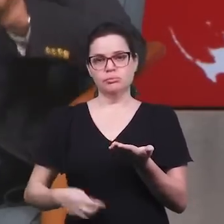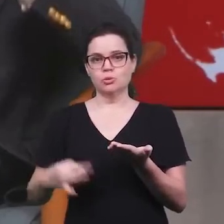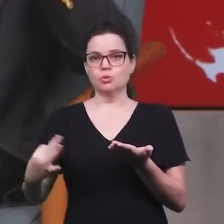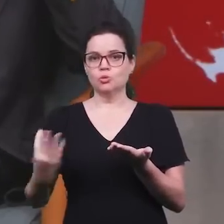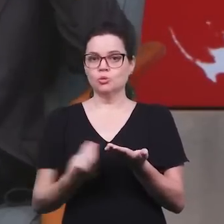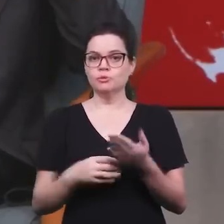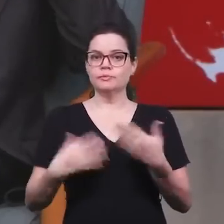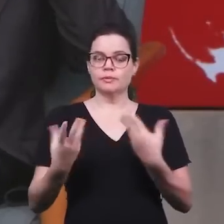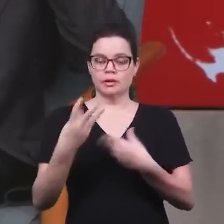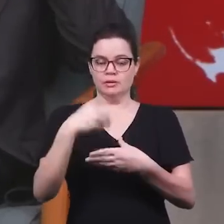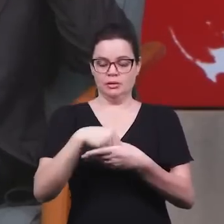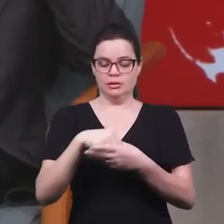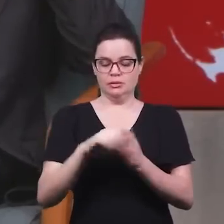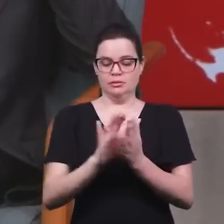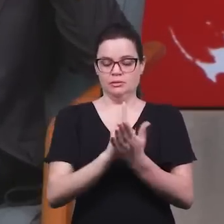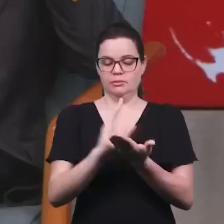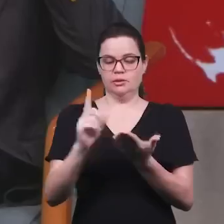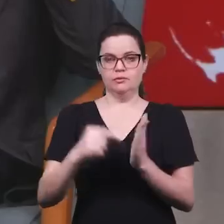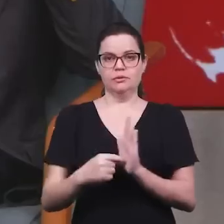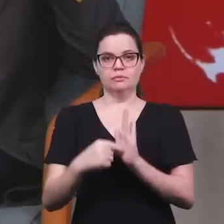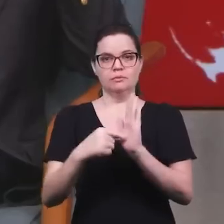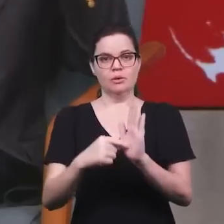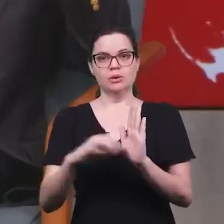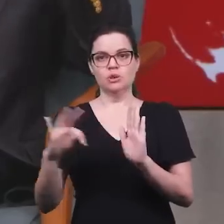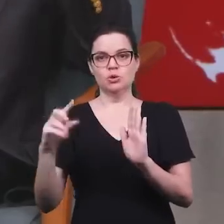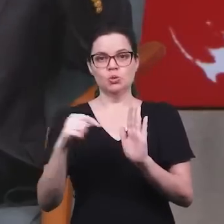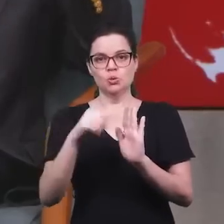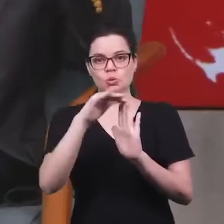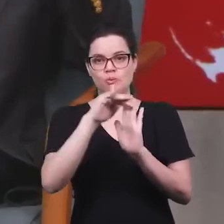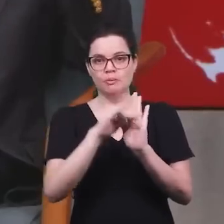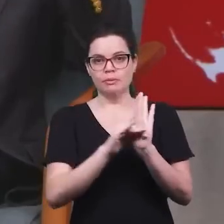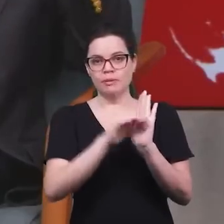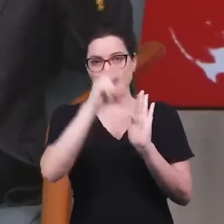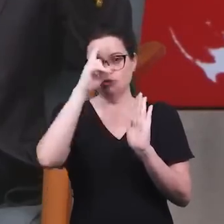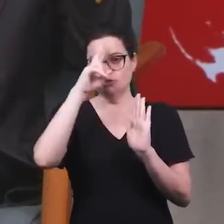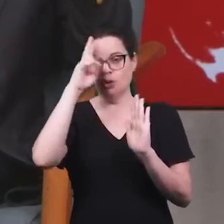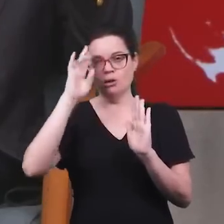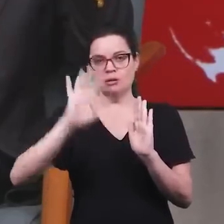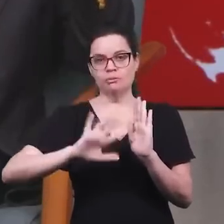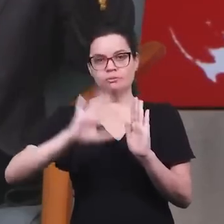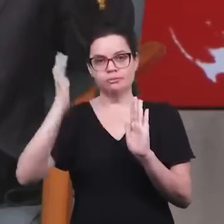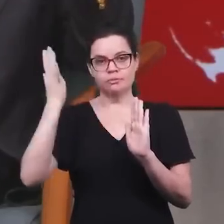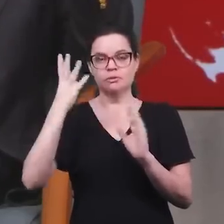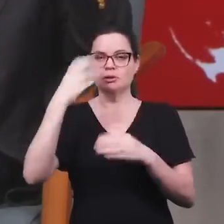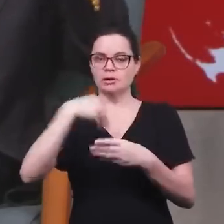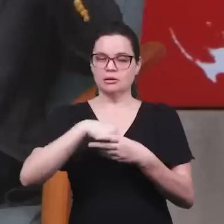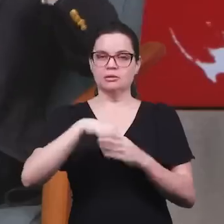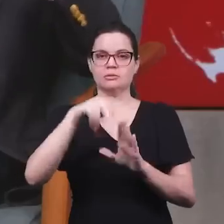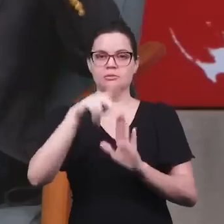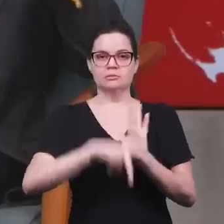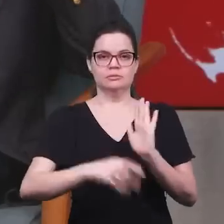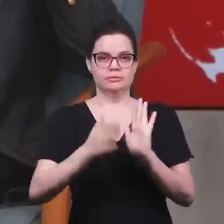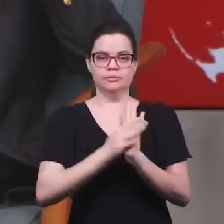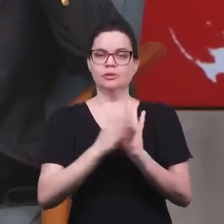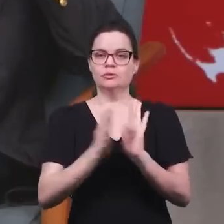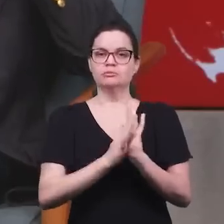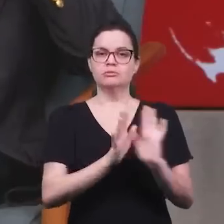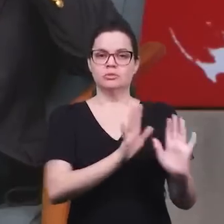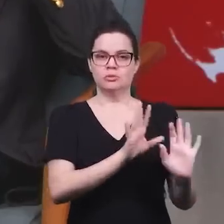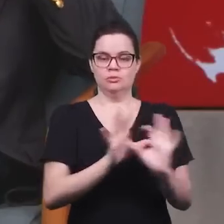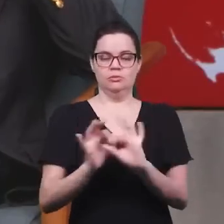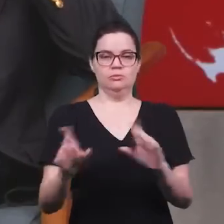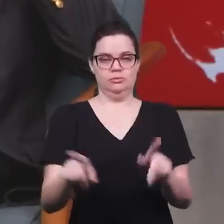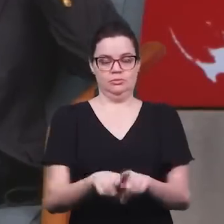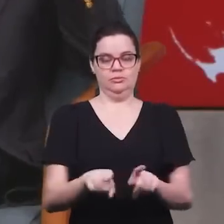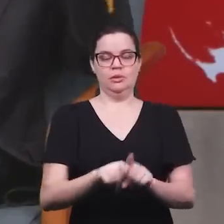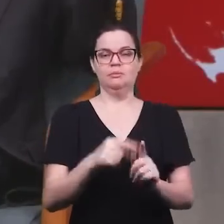fazem parte de um projeto, estão dentro de um contexto. Às vezes as pessoas dizem